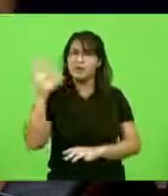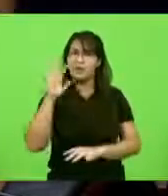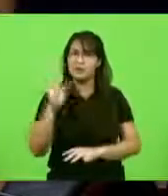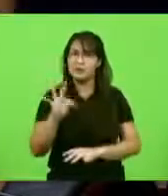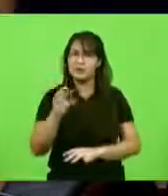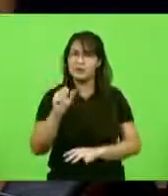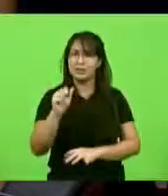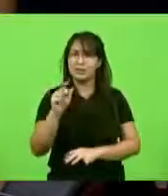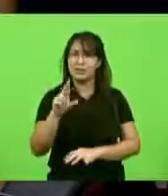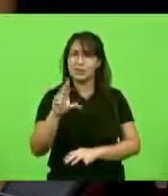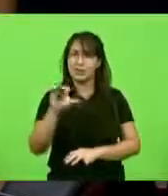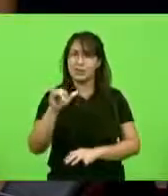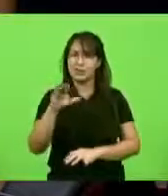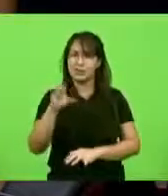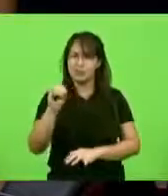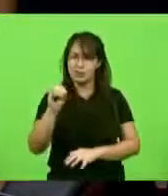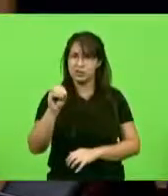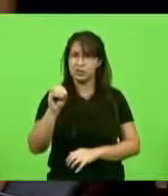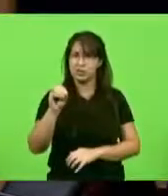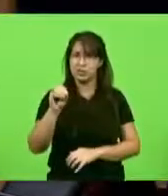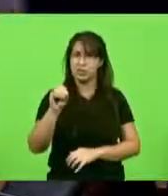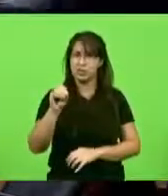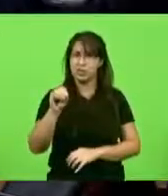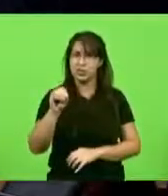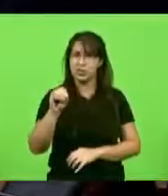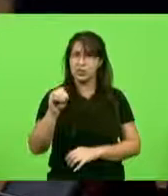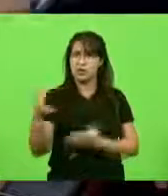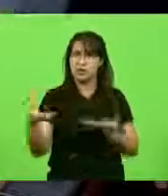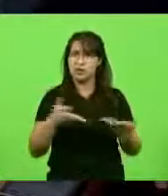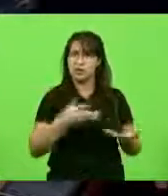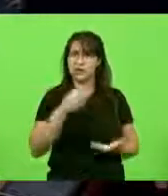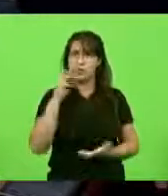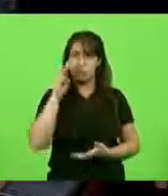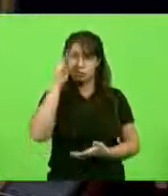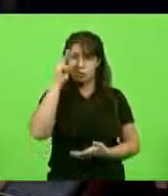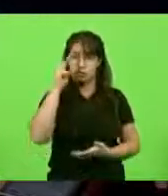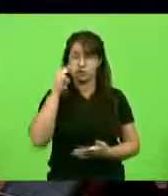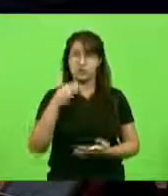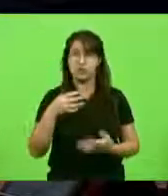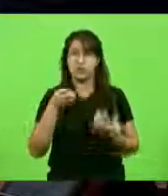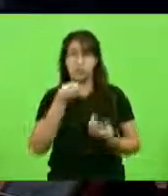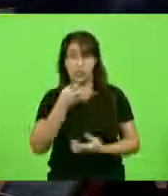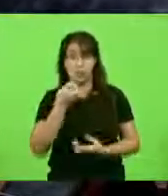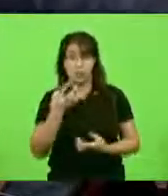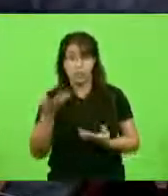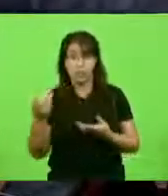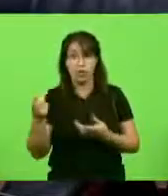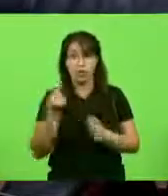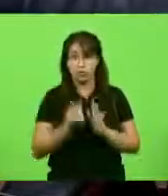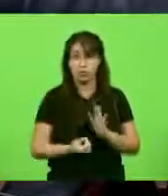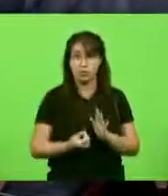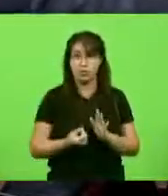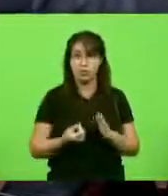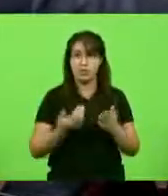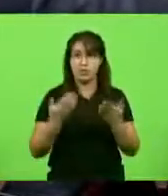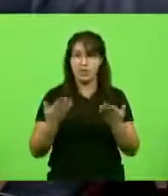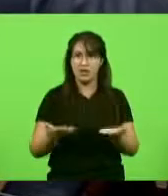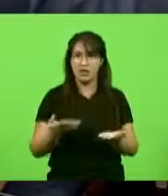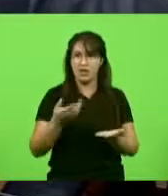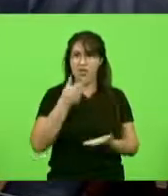o governador Moisés. Olha, vou adiantar um recurso para vocês. Pô, que bom. Para aquele sacana do Tarcísio de Freitas.